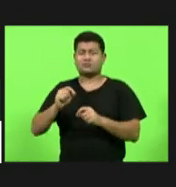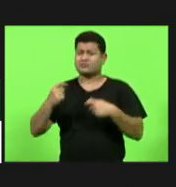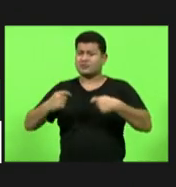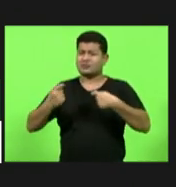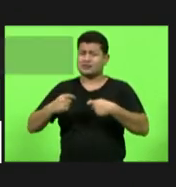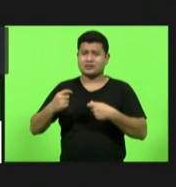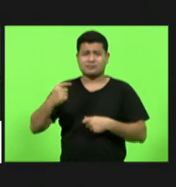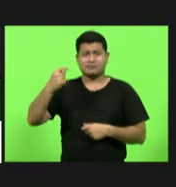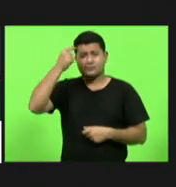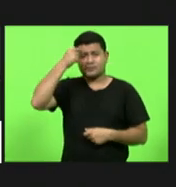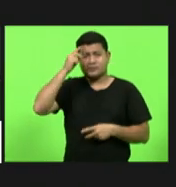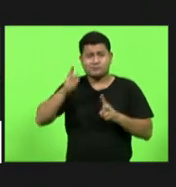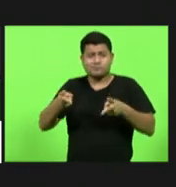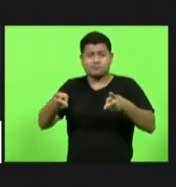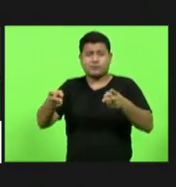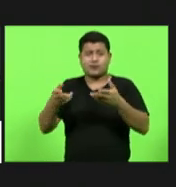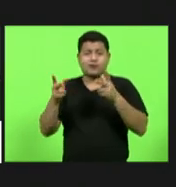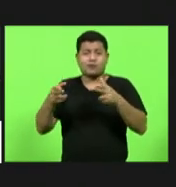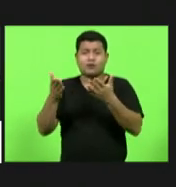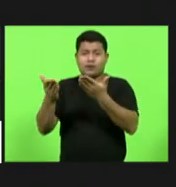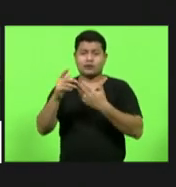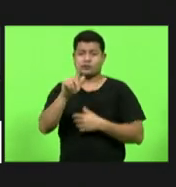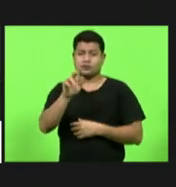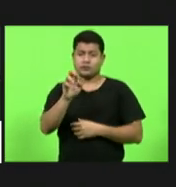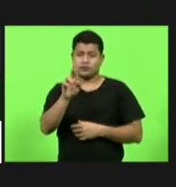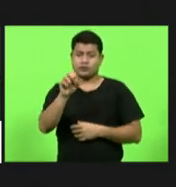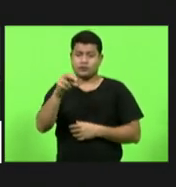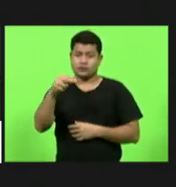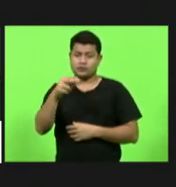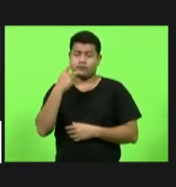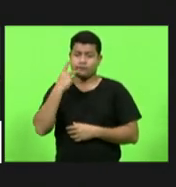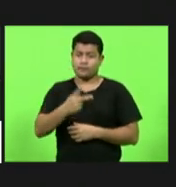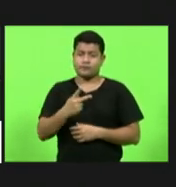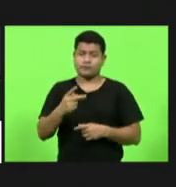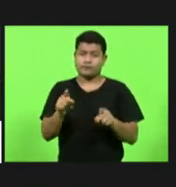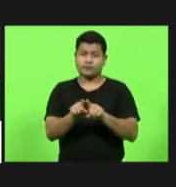que o doutor Gerson falou, e também